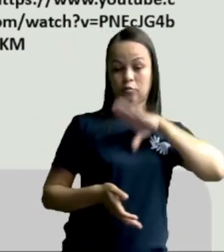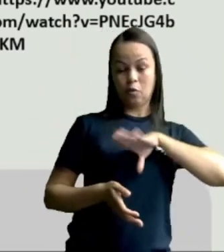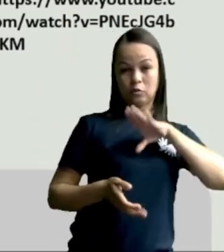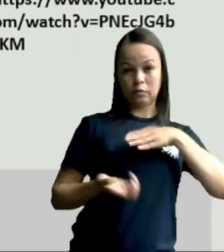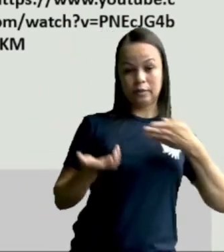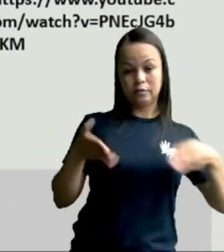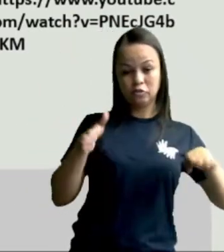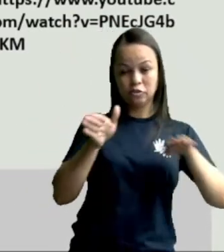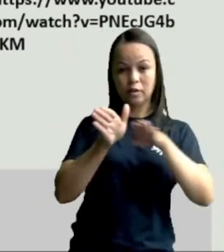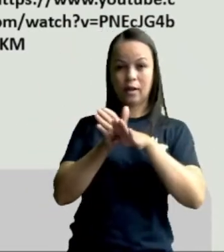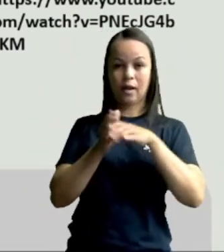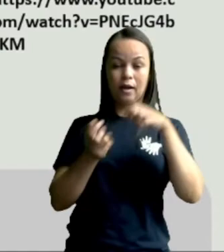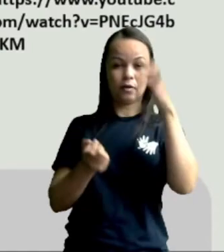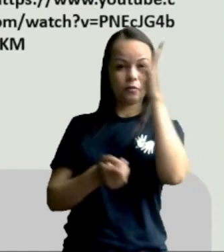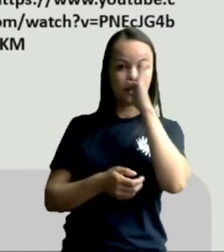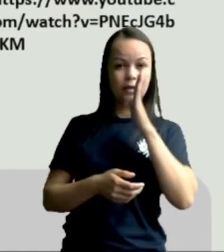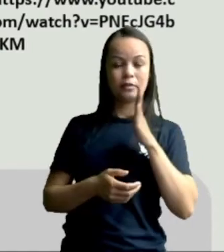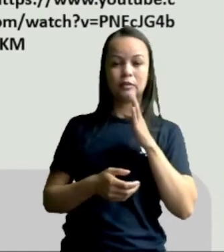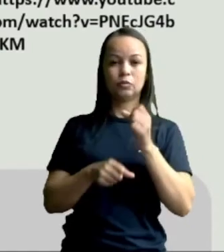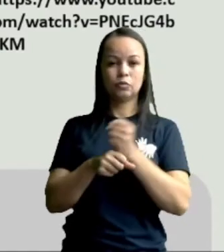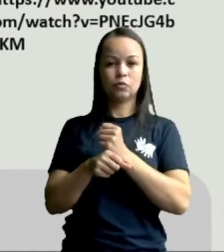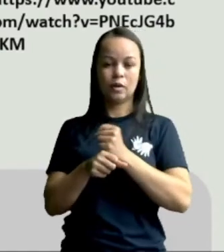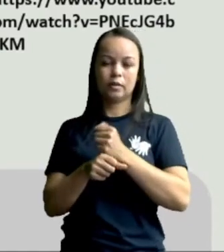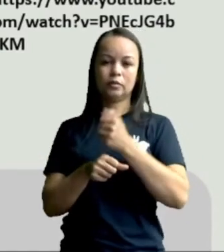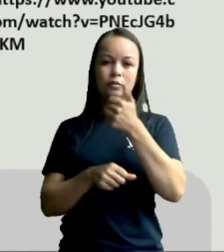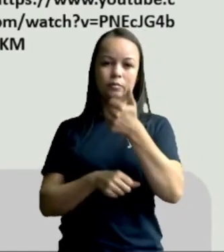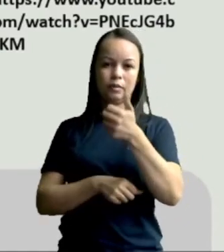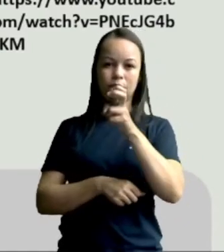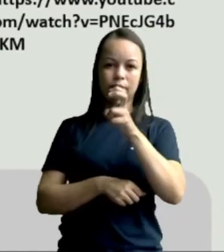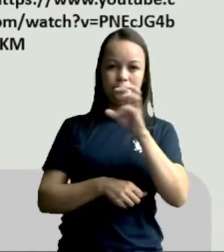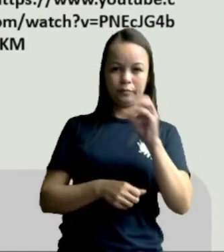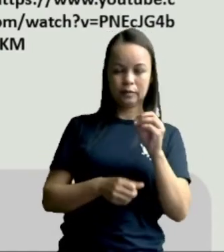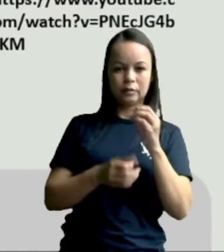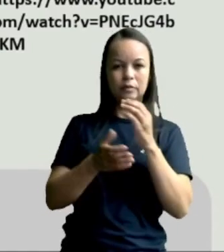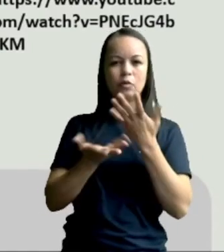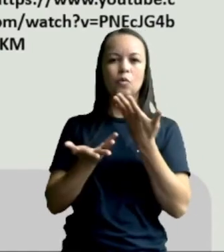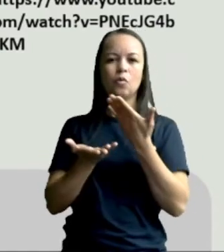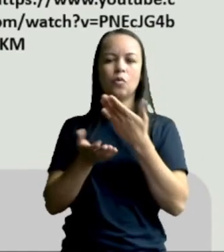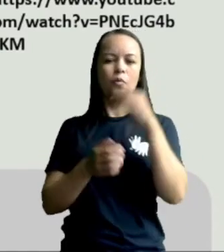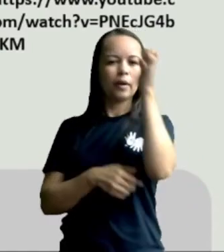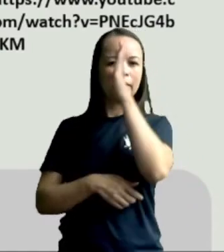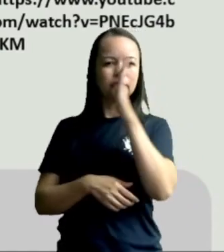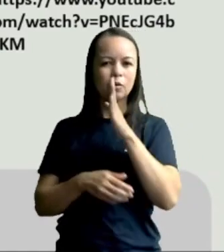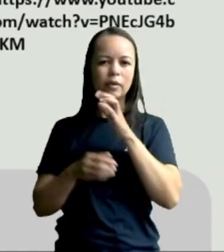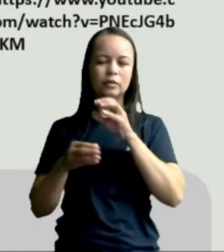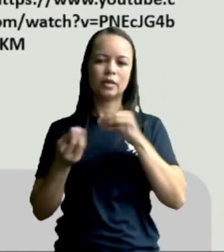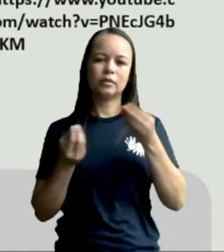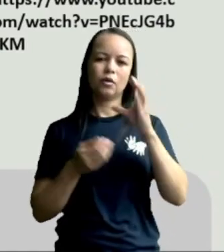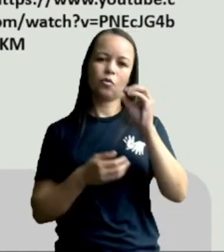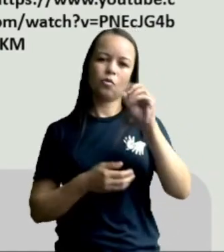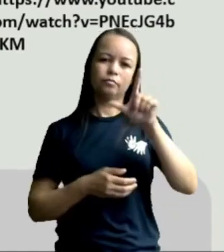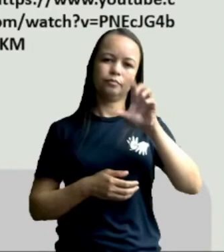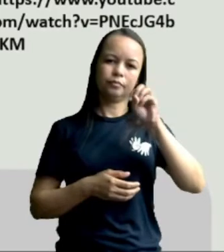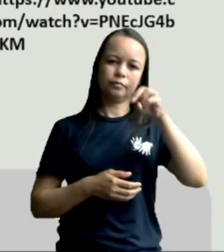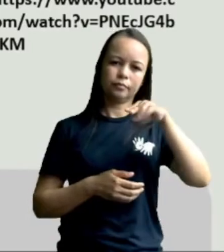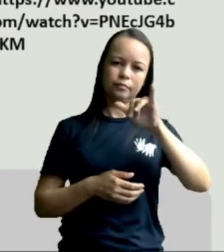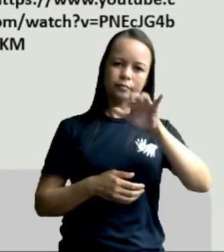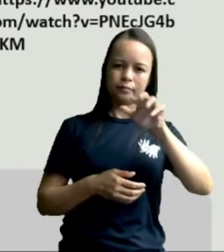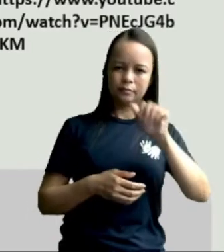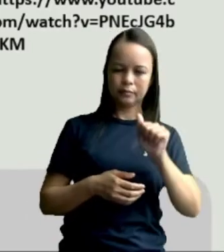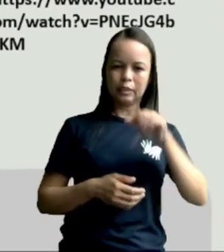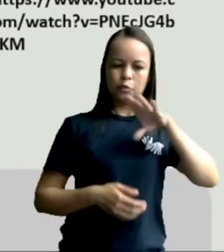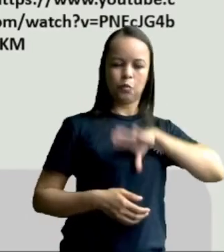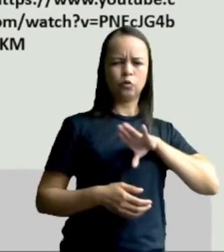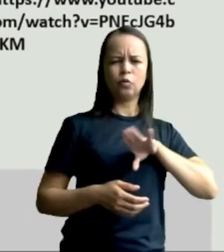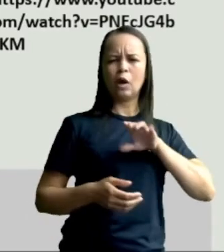chegaram no Brasil, no ano de 1500, o Brasil passou a ser colônia de Portugal. Mas o que isso